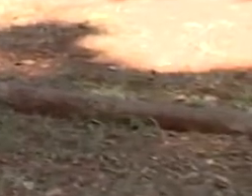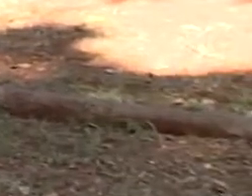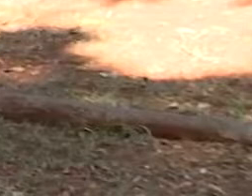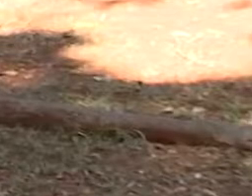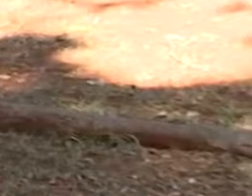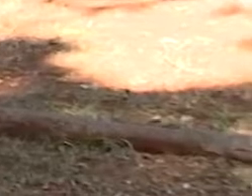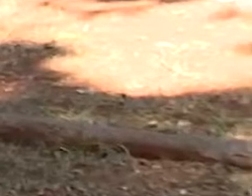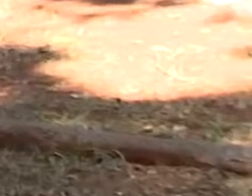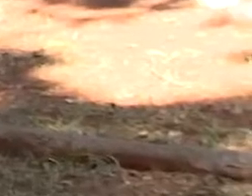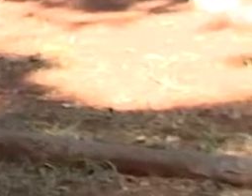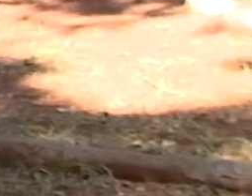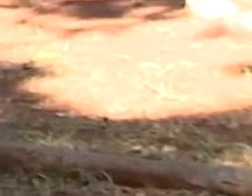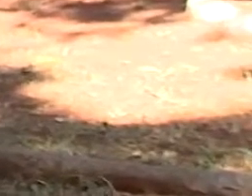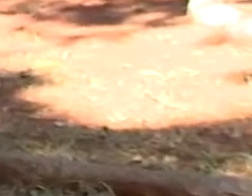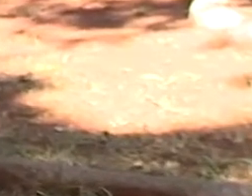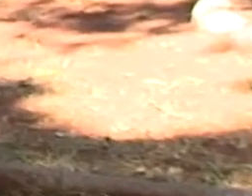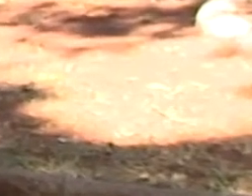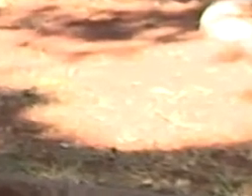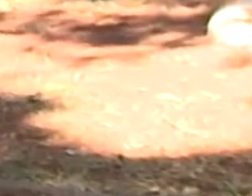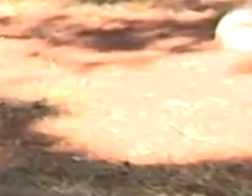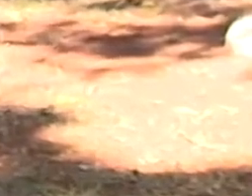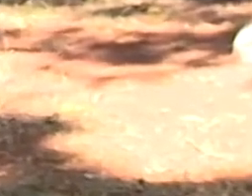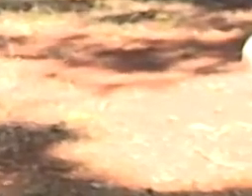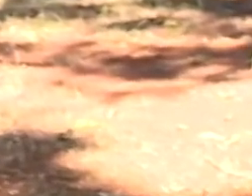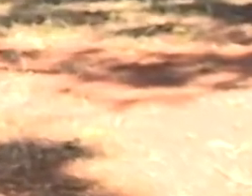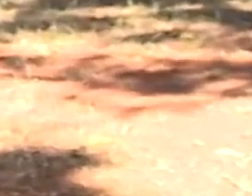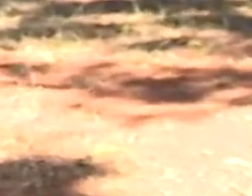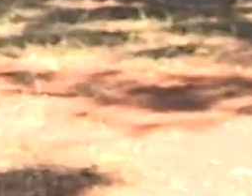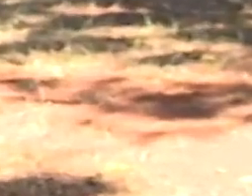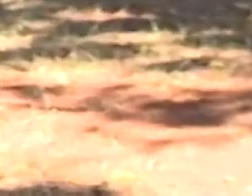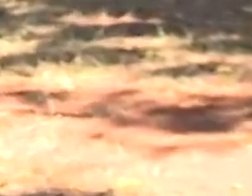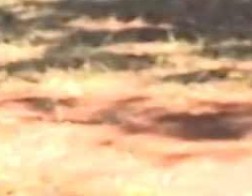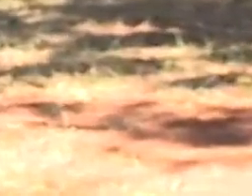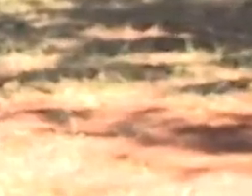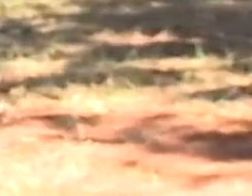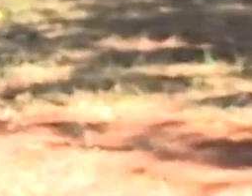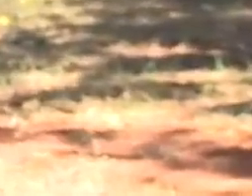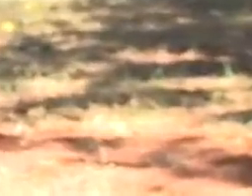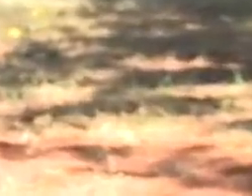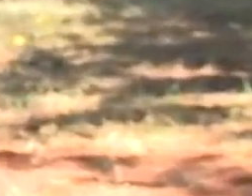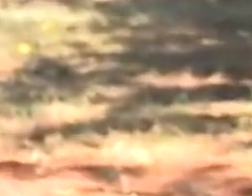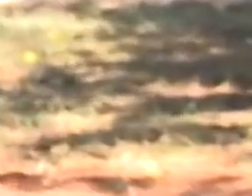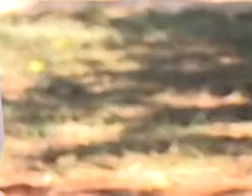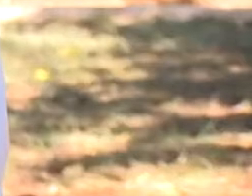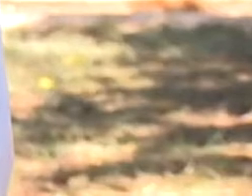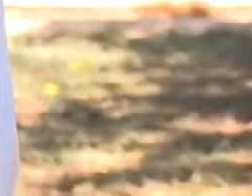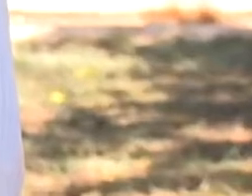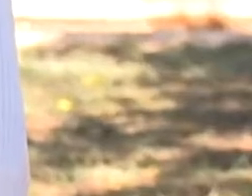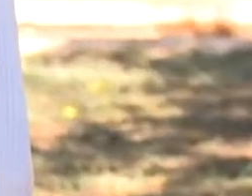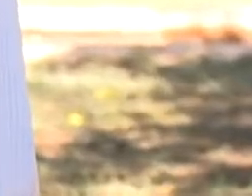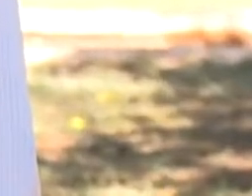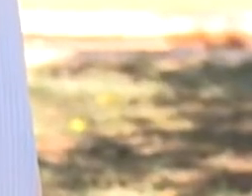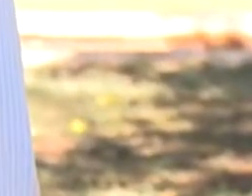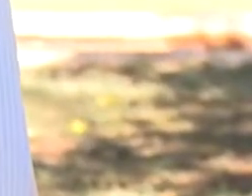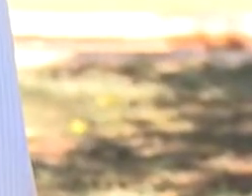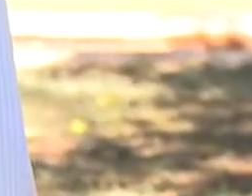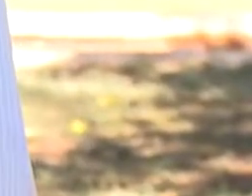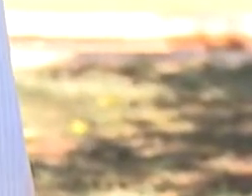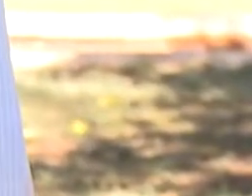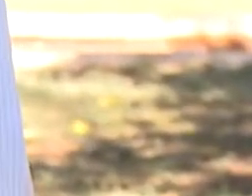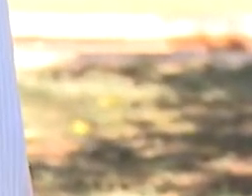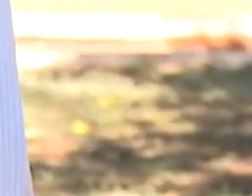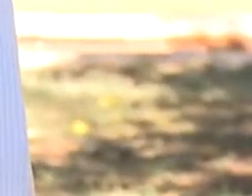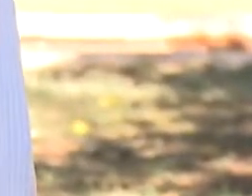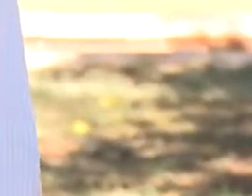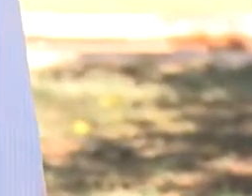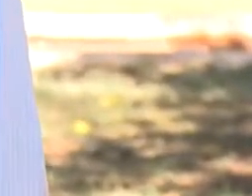a logosofia, para conceituar ela, é importante a gente começar falando o que não é. Então, logosofia